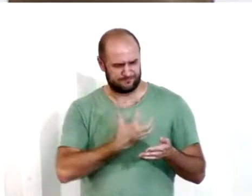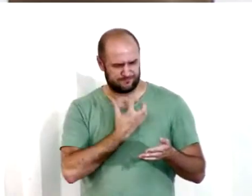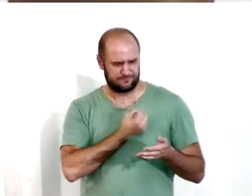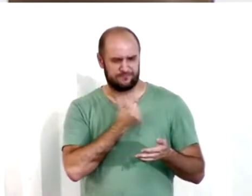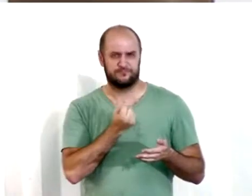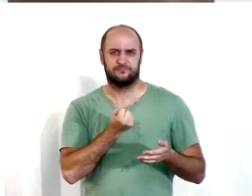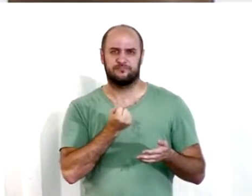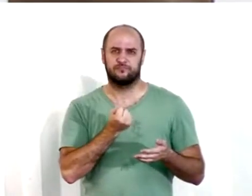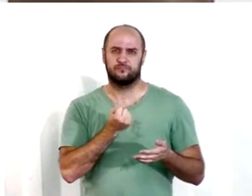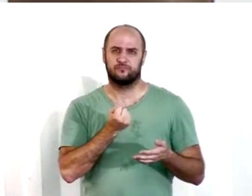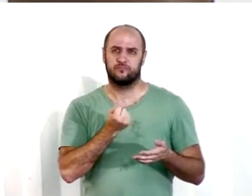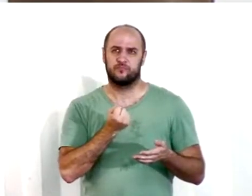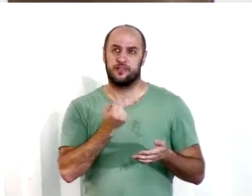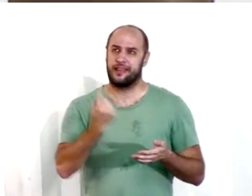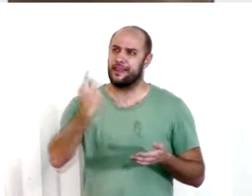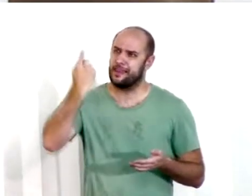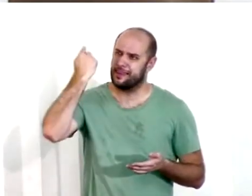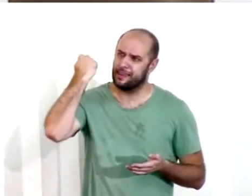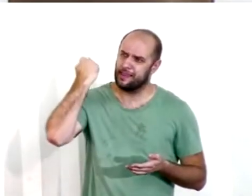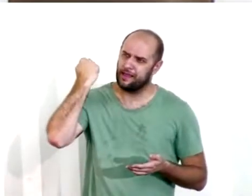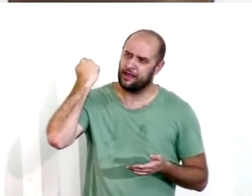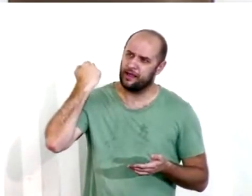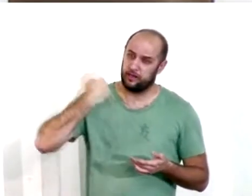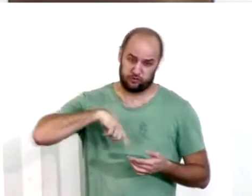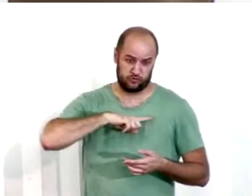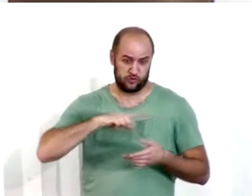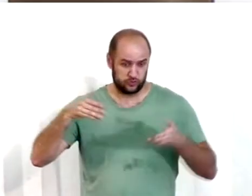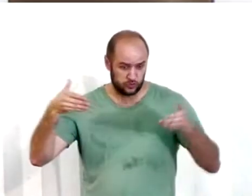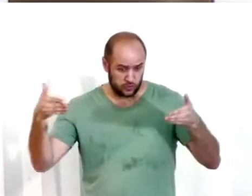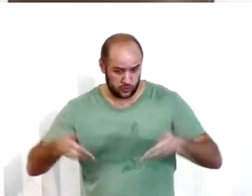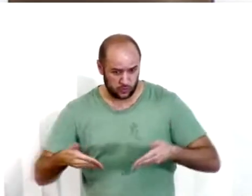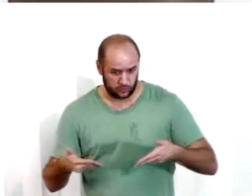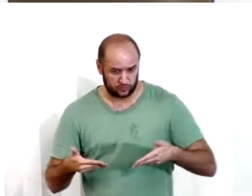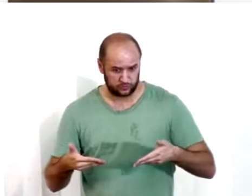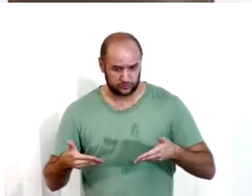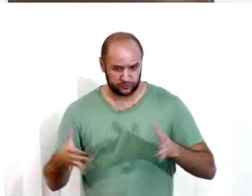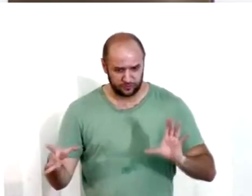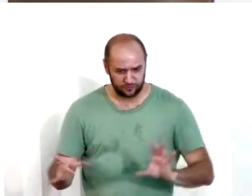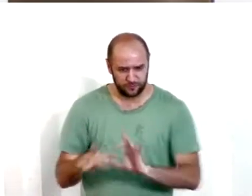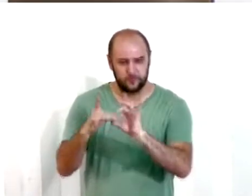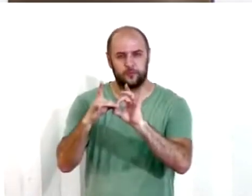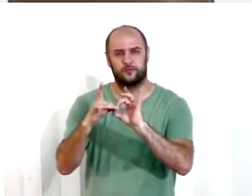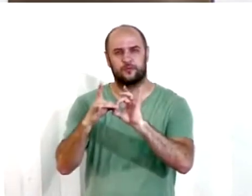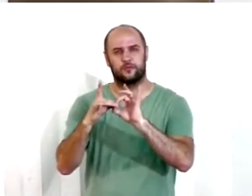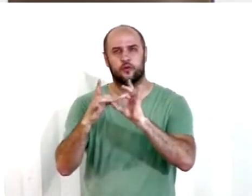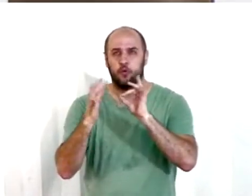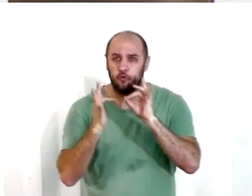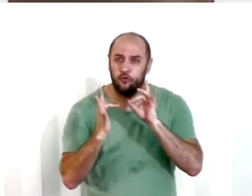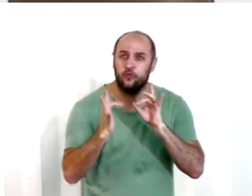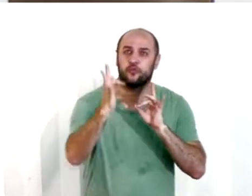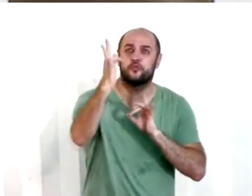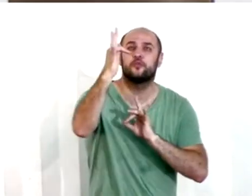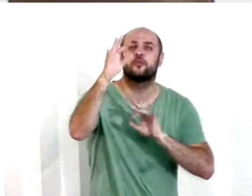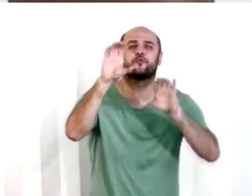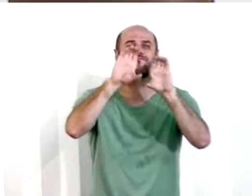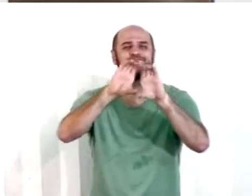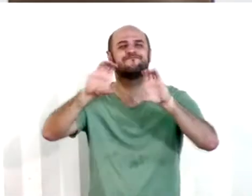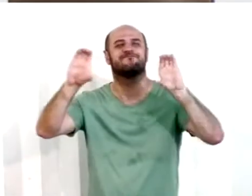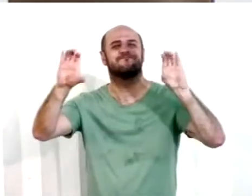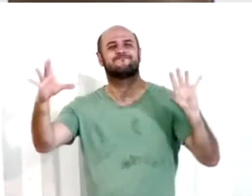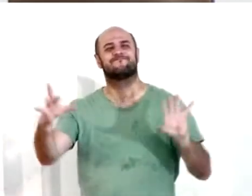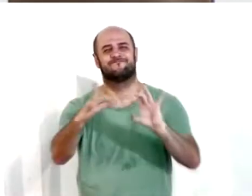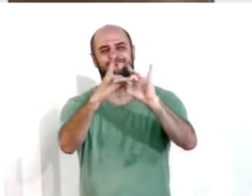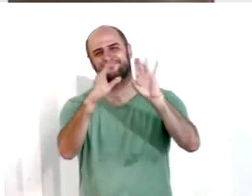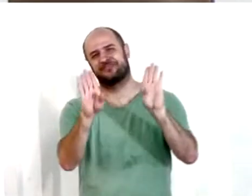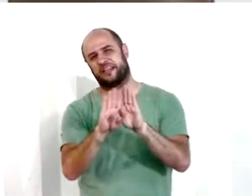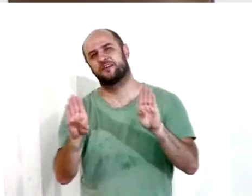dele lá, e que nós aqui fazemos parte do que faremos de forma plena e total também